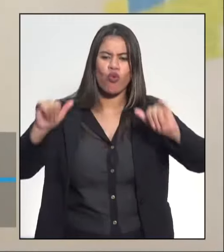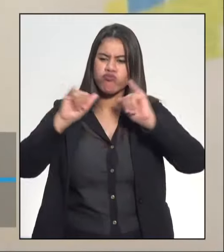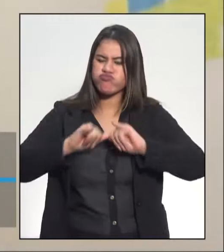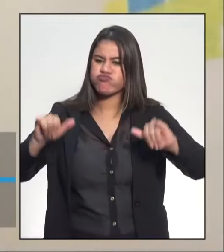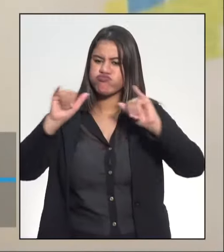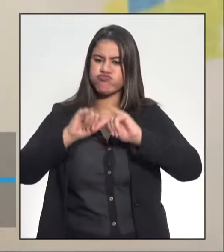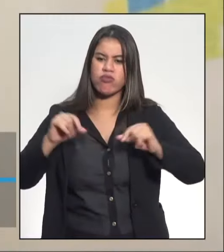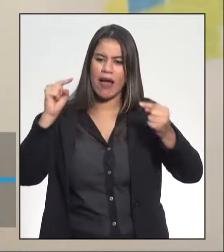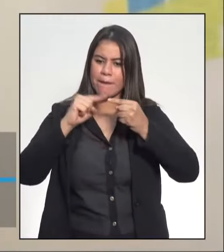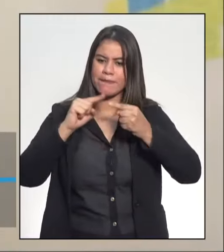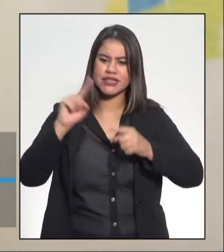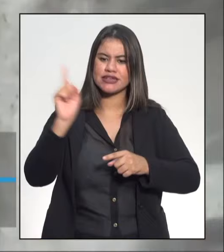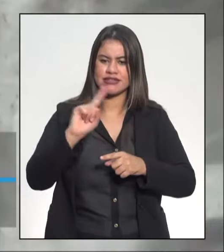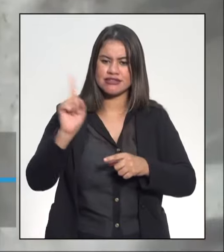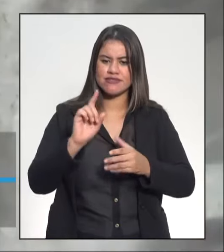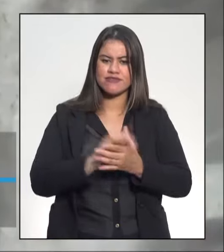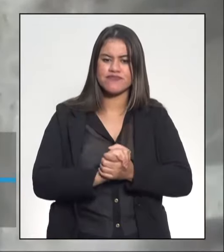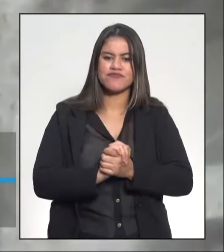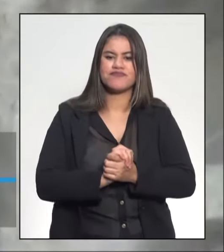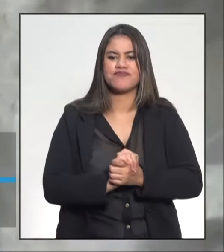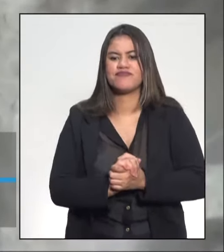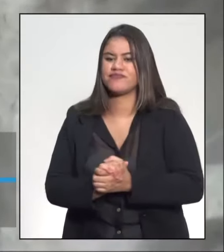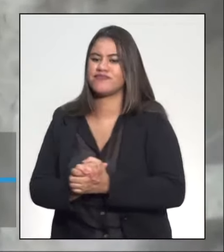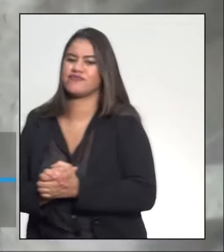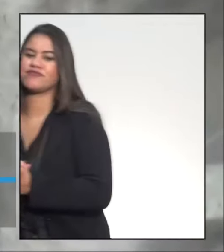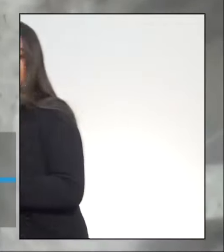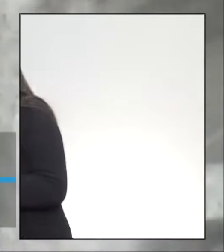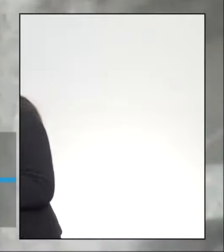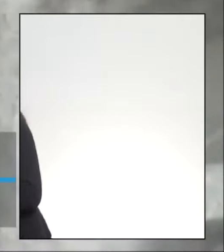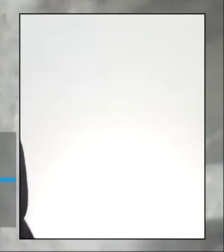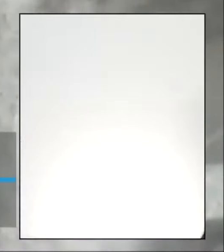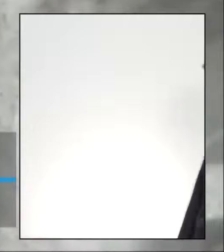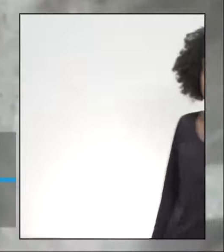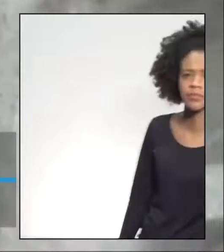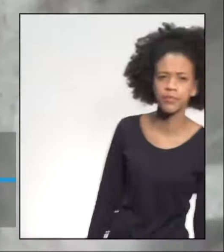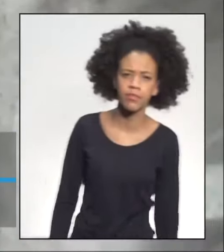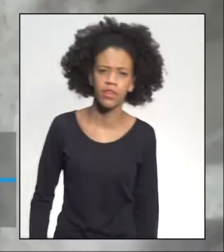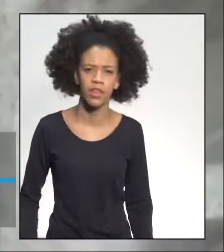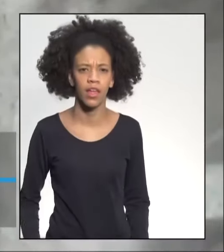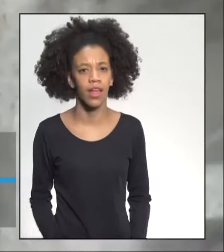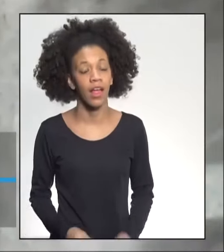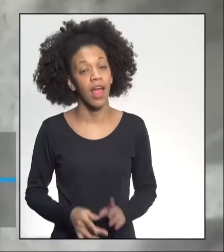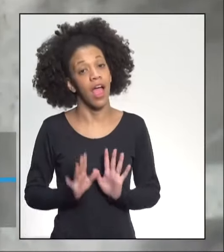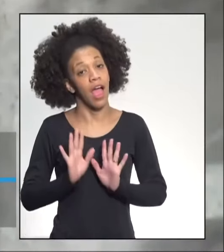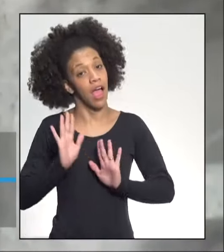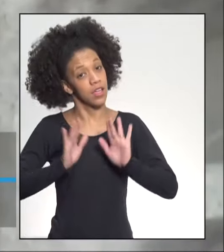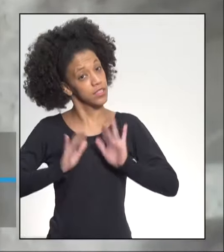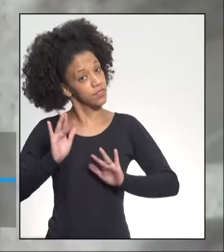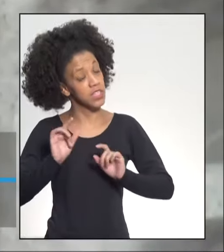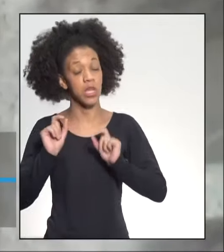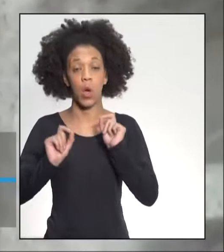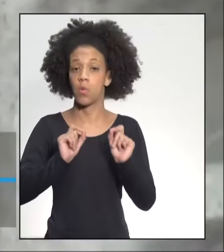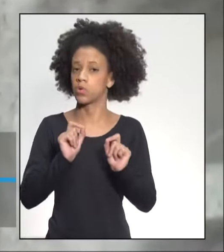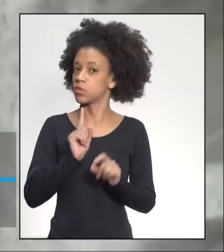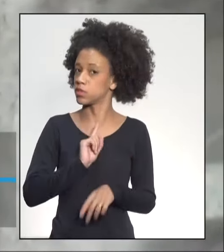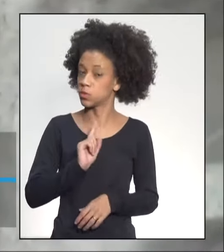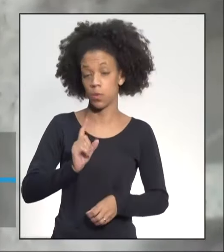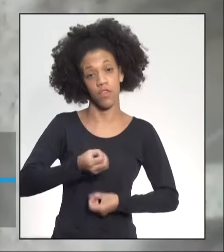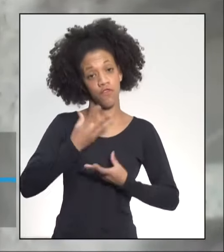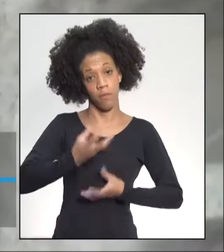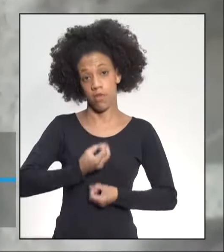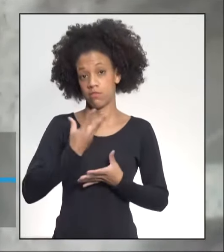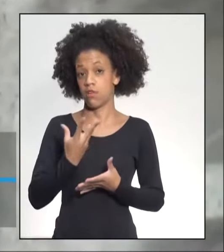informação. Nem tudo? Nem tudo é notícia? Nem tudo é notícia. Nem tudo é desta